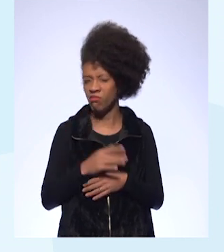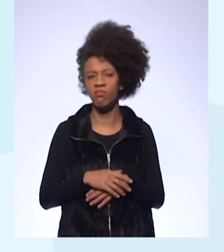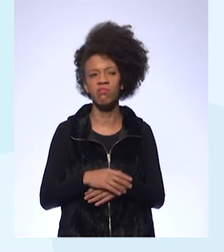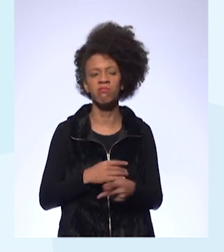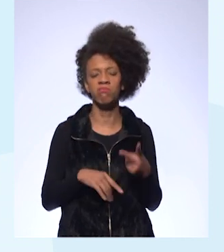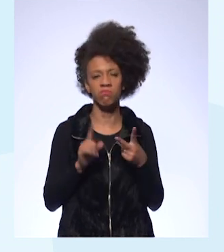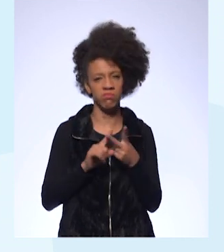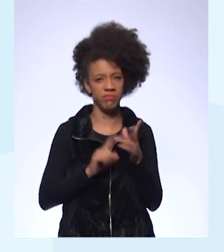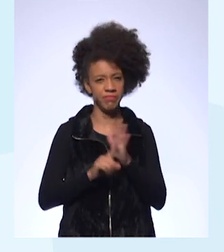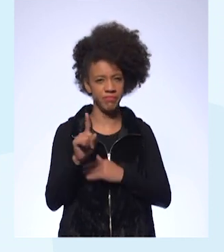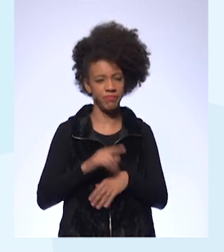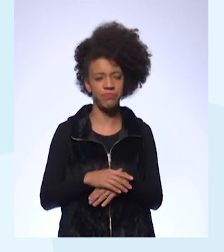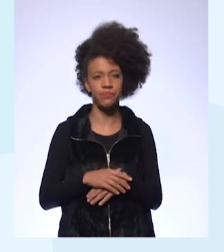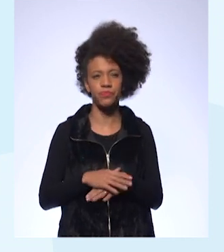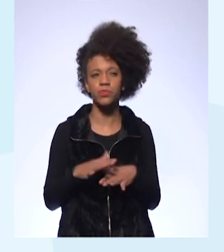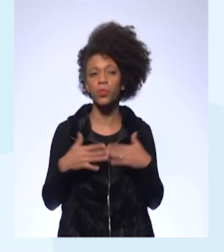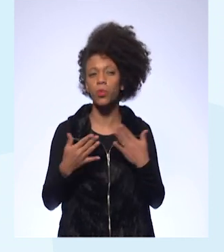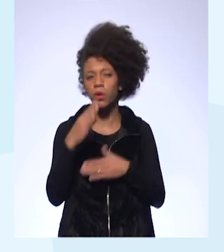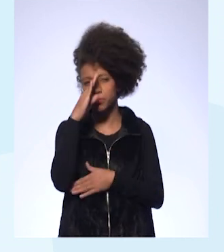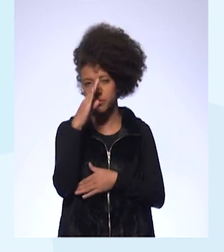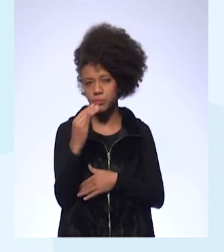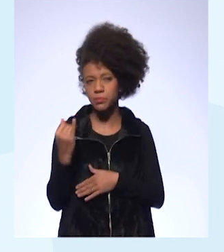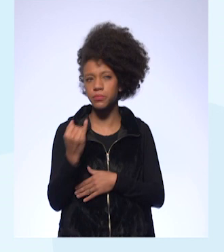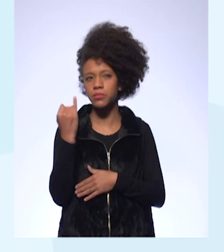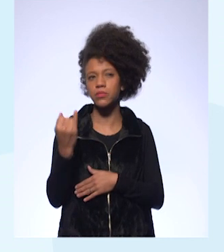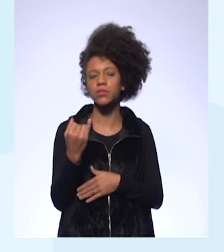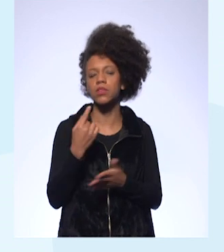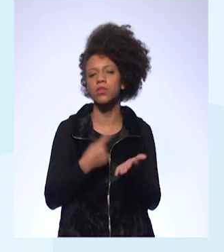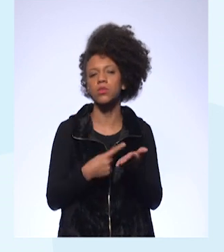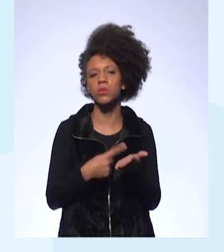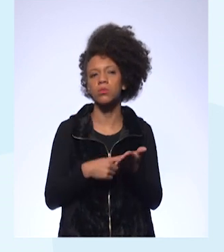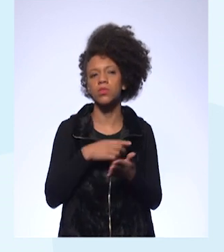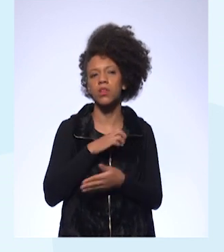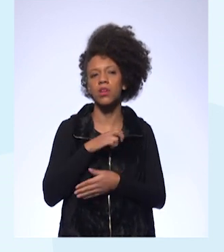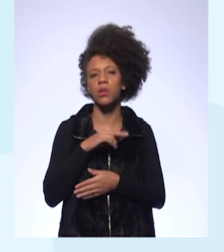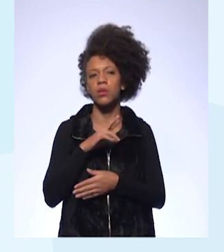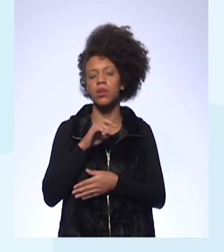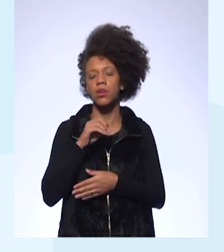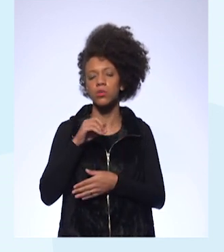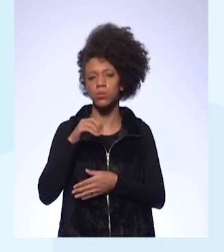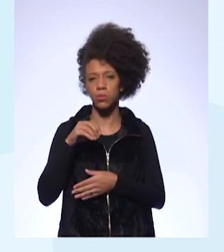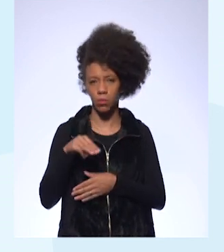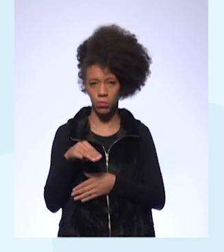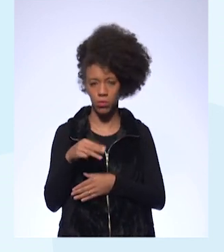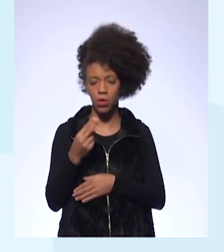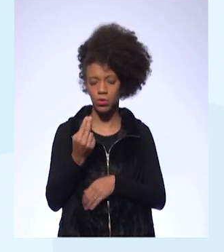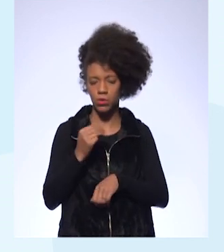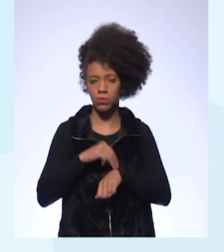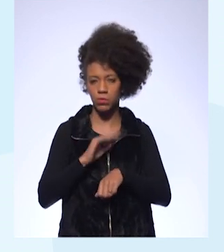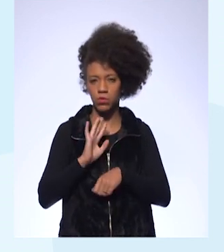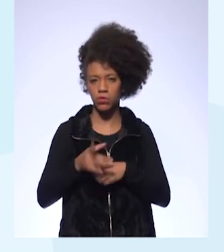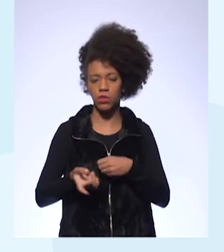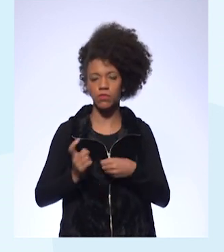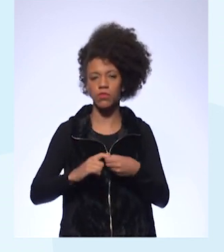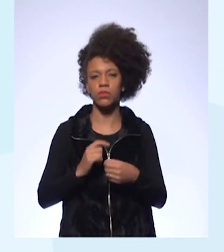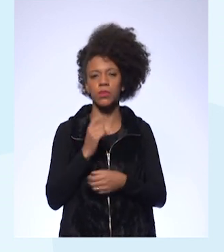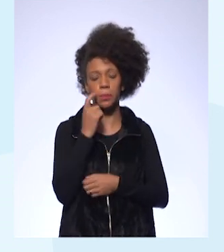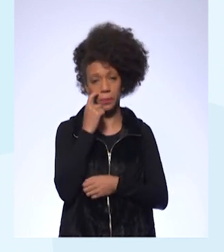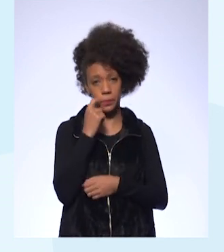a 2, qual é a principal importância do Tratado Euratom? 2 minutos, a gente